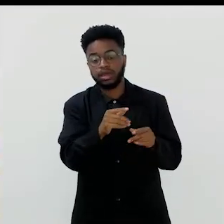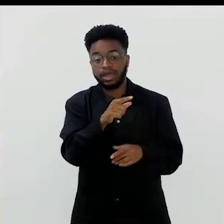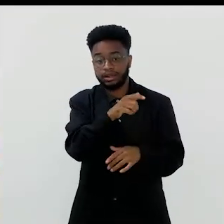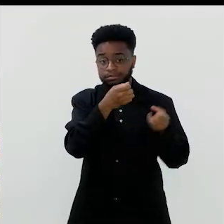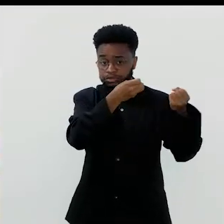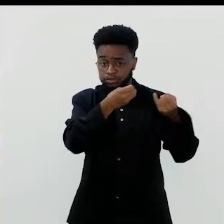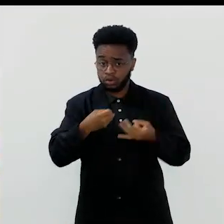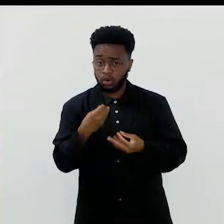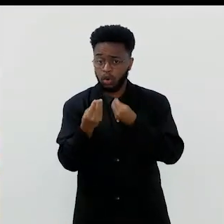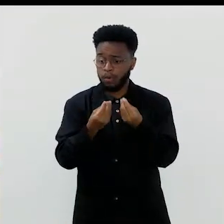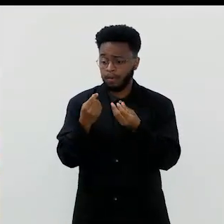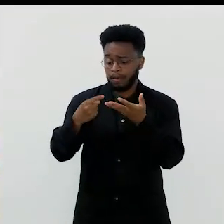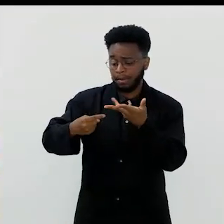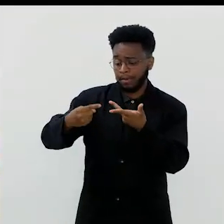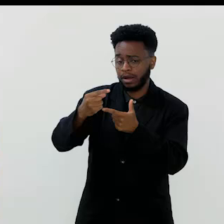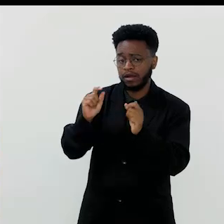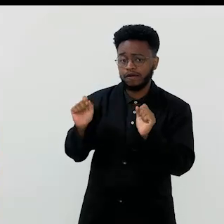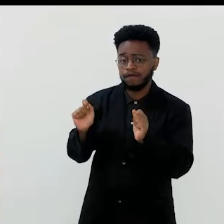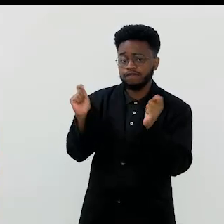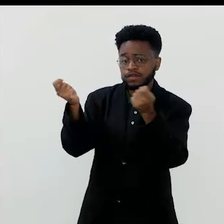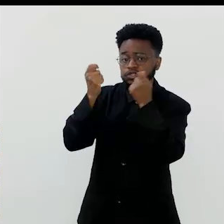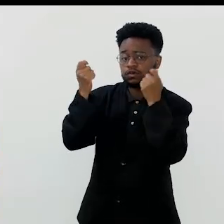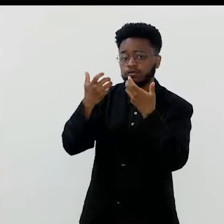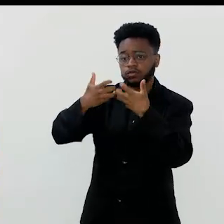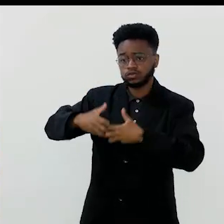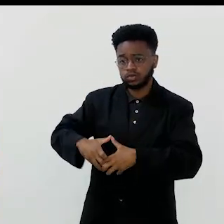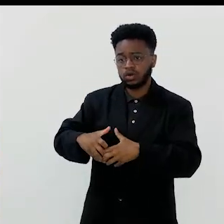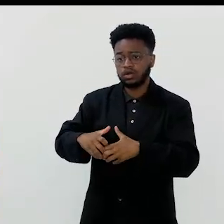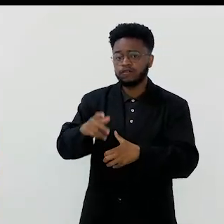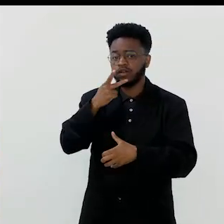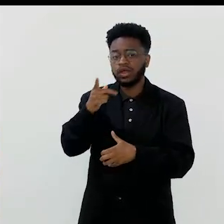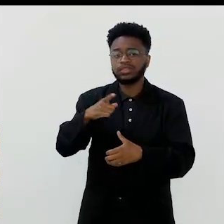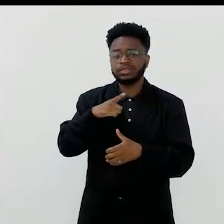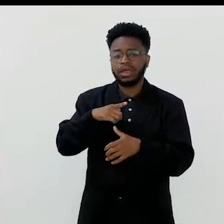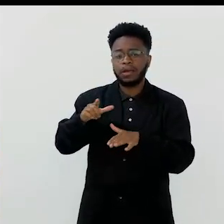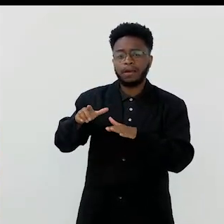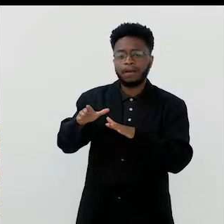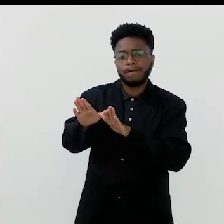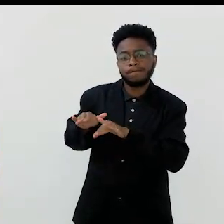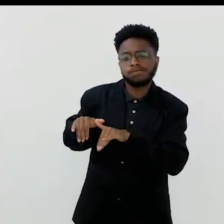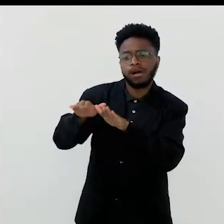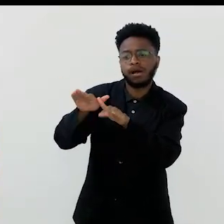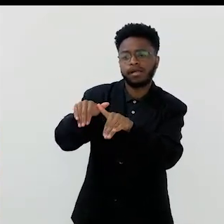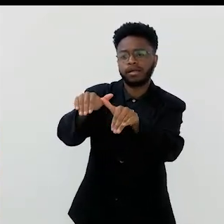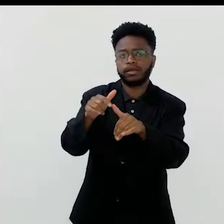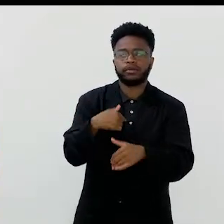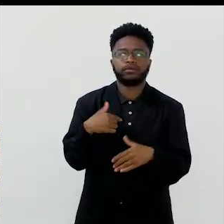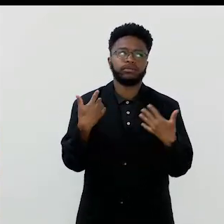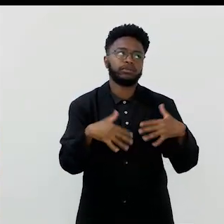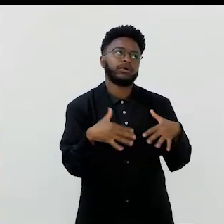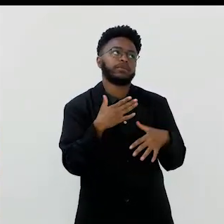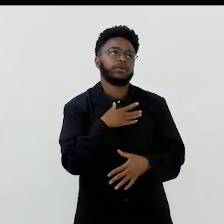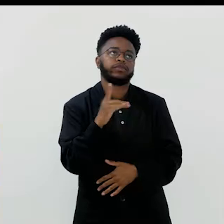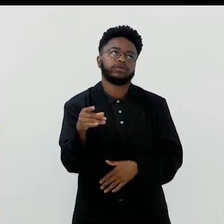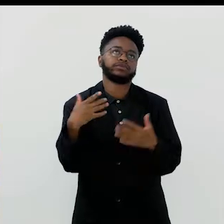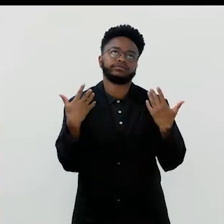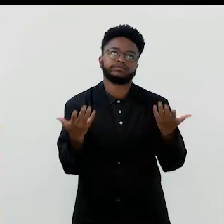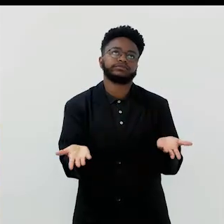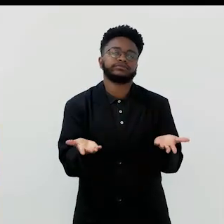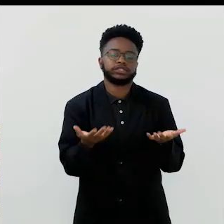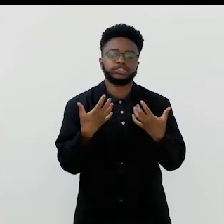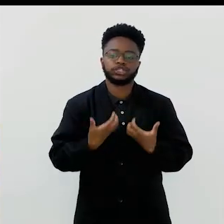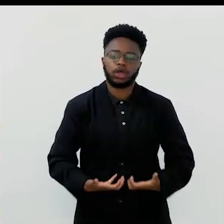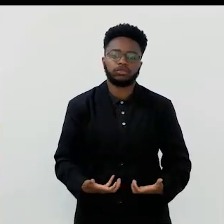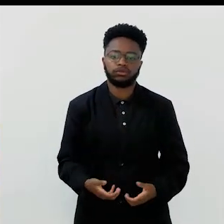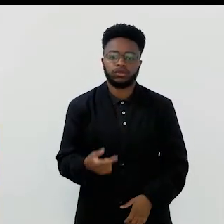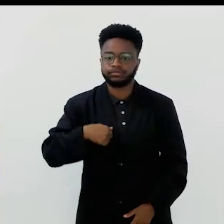o festival funciona assim, assado, e esse ano teve um pássaro que deu volta. Aí eu falei, meu Deus, tá